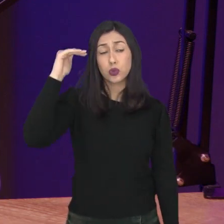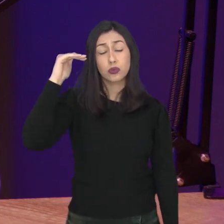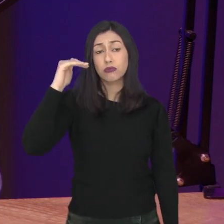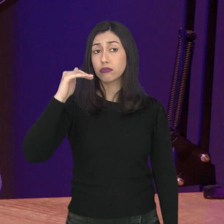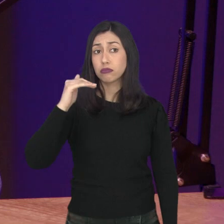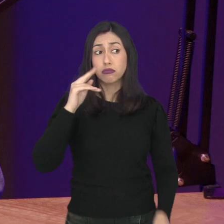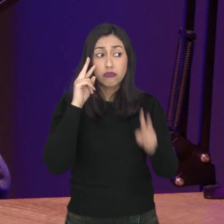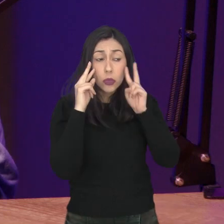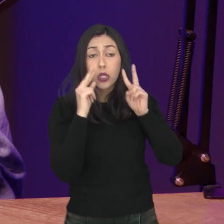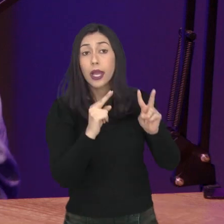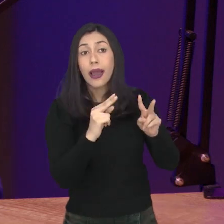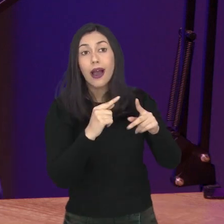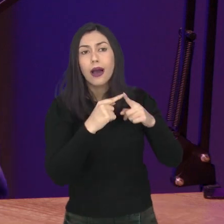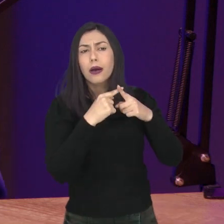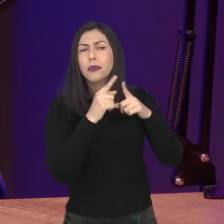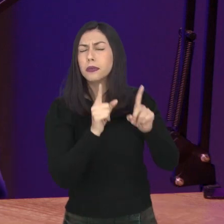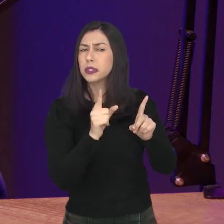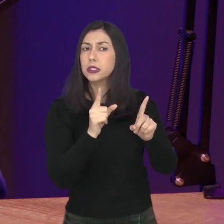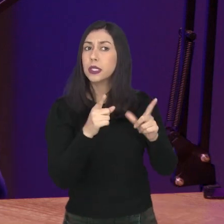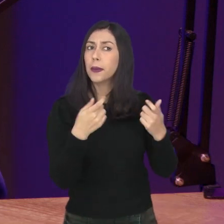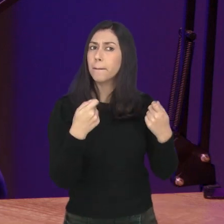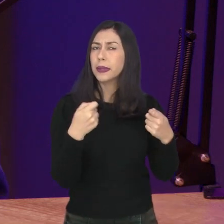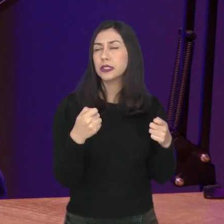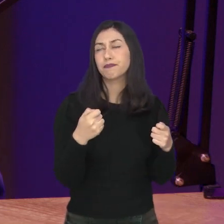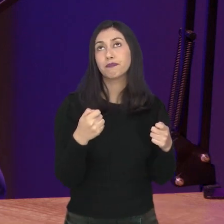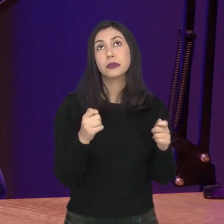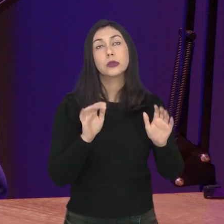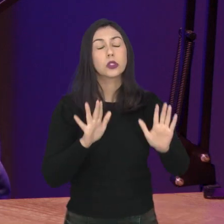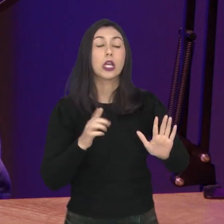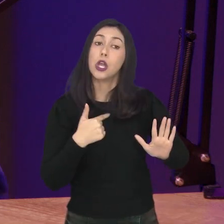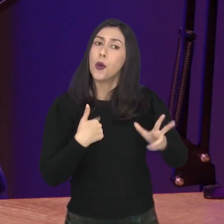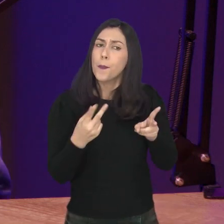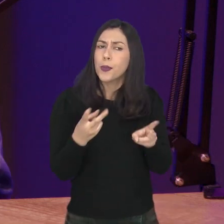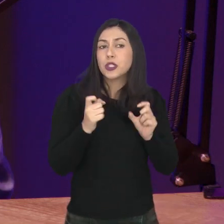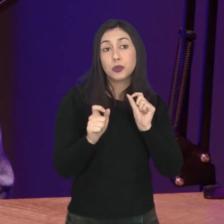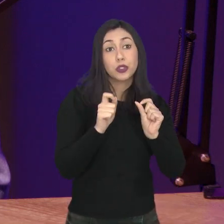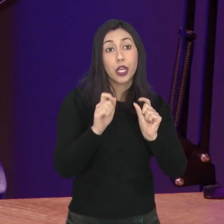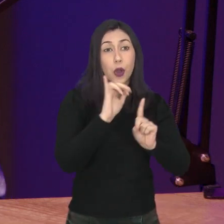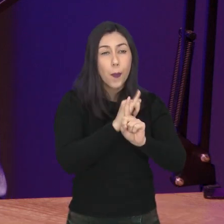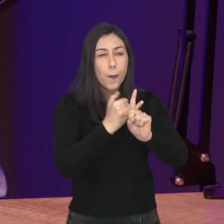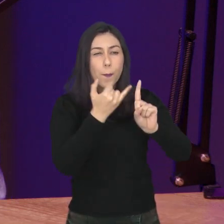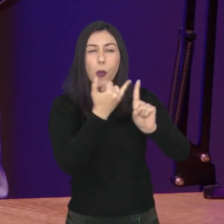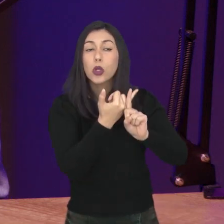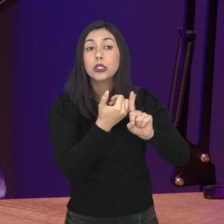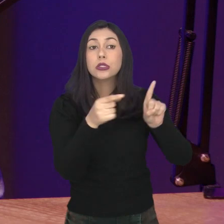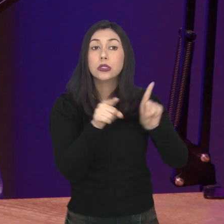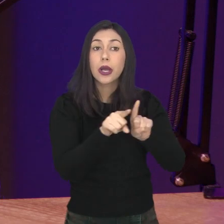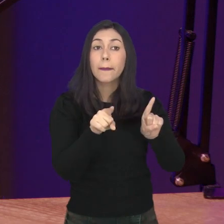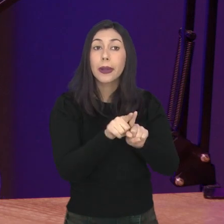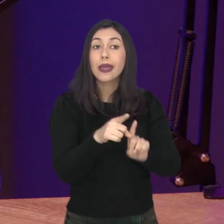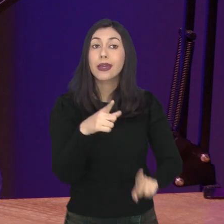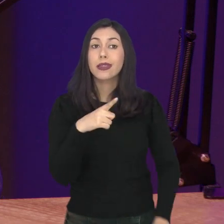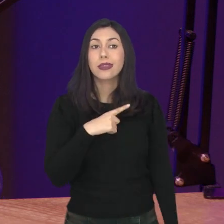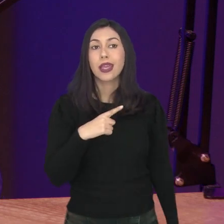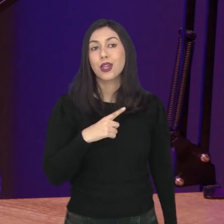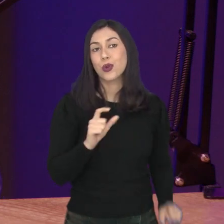Mas é muito aquilo também. Eu percebo muito que o bullying às vezes é muito tratado também